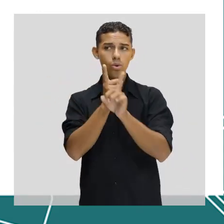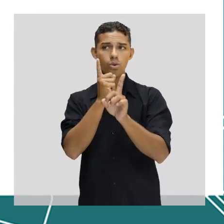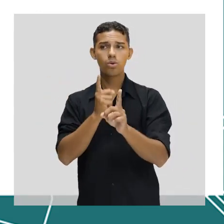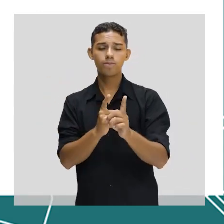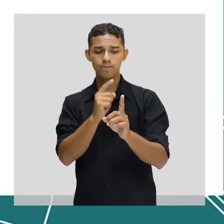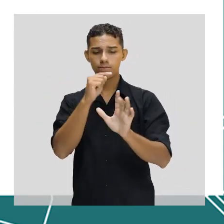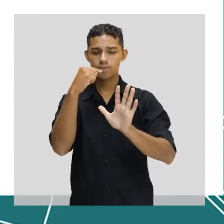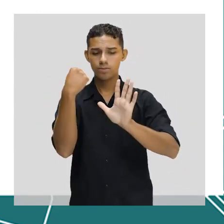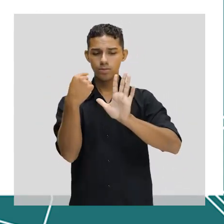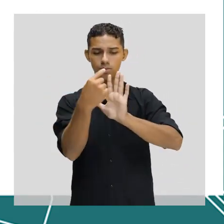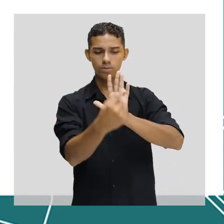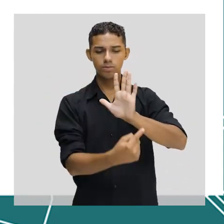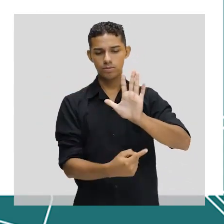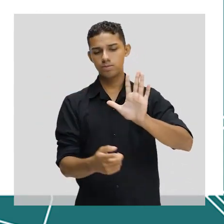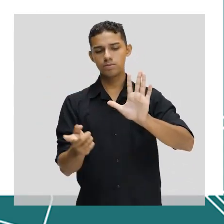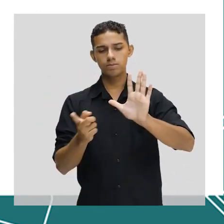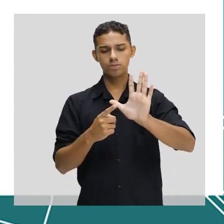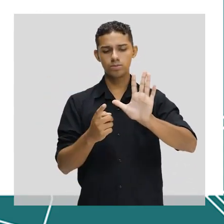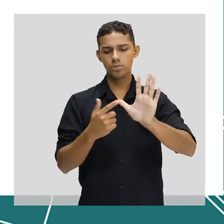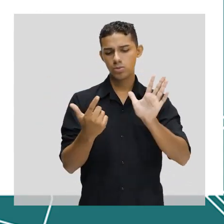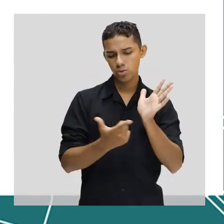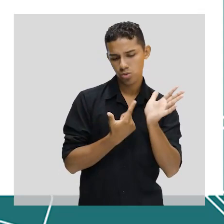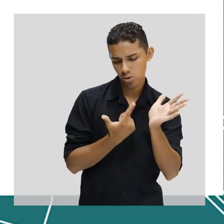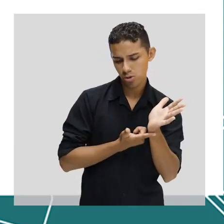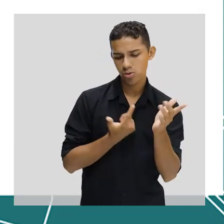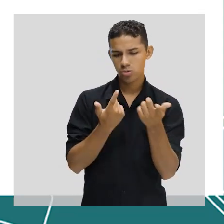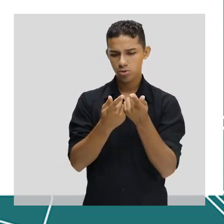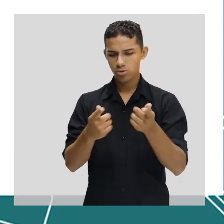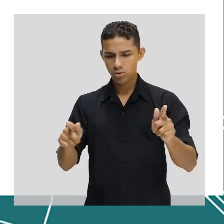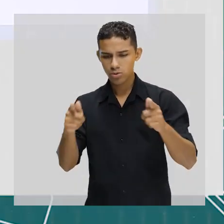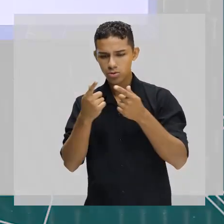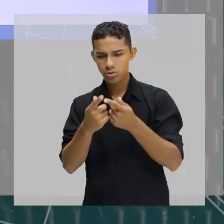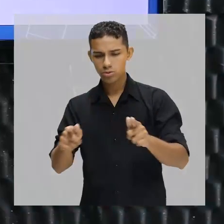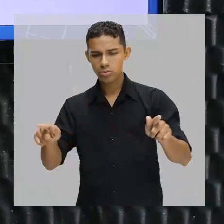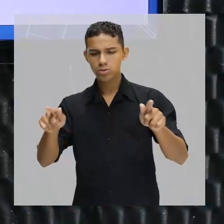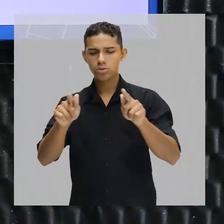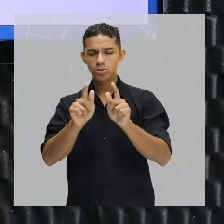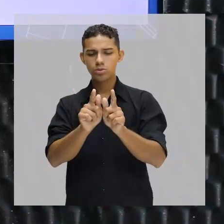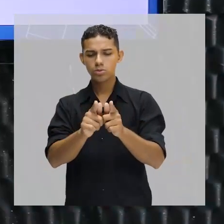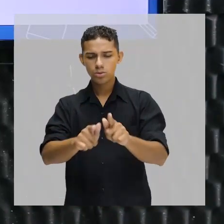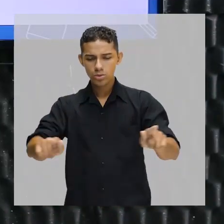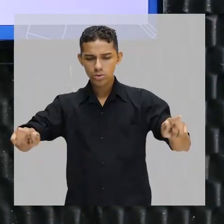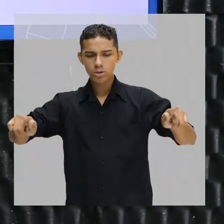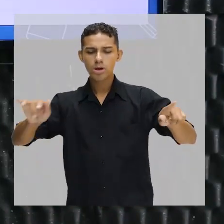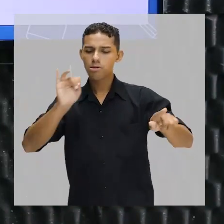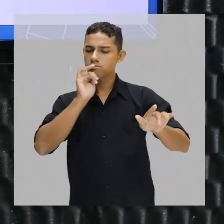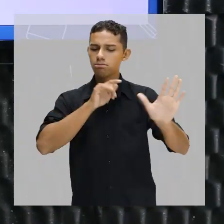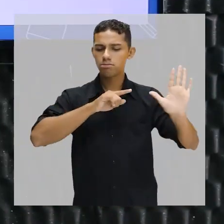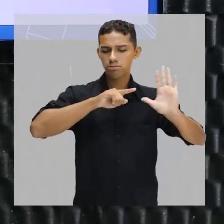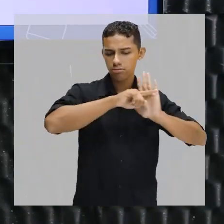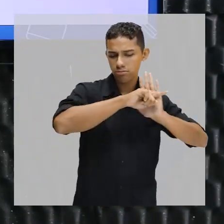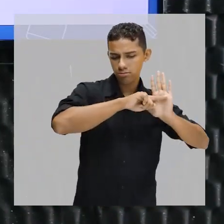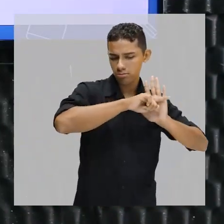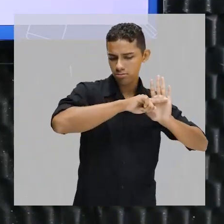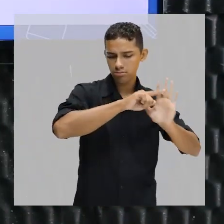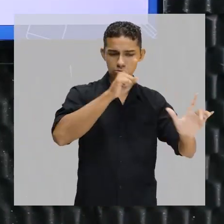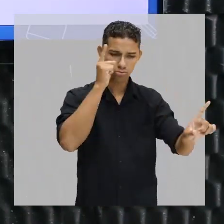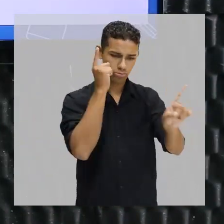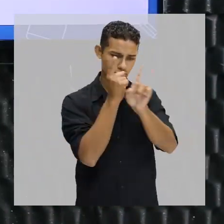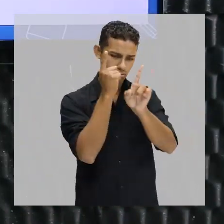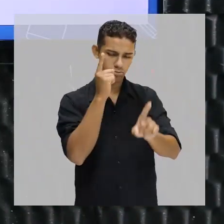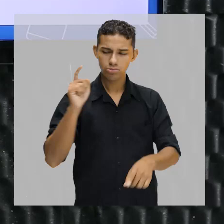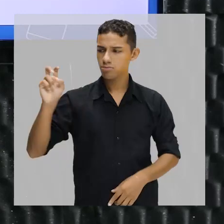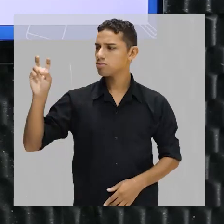esses 5 como principais. Na maioria dos livros, das gramáticas, na maioria das pesquisas que vocês fizerem, vocês vão encontrar essas